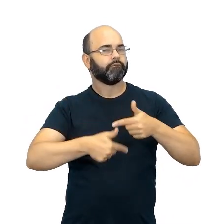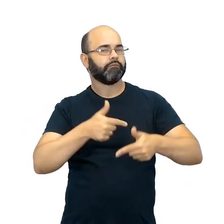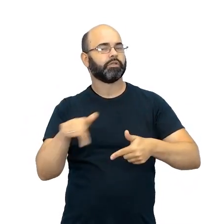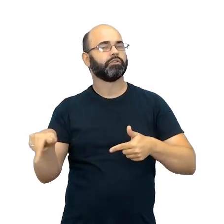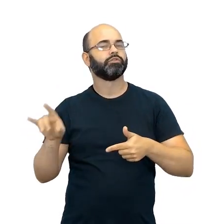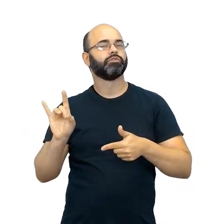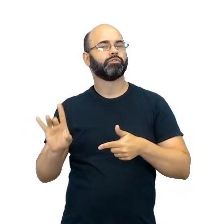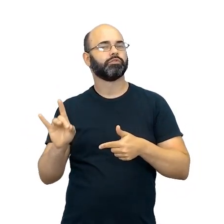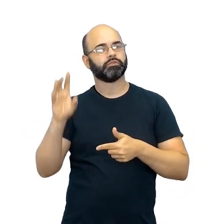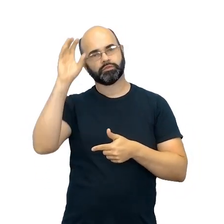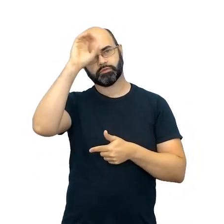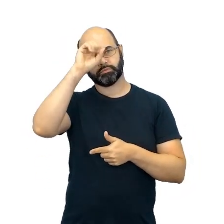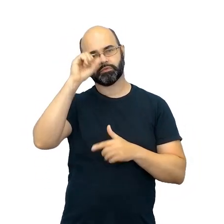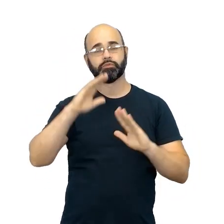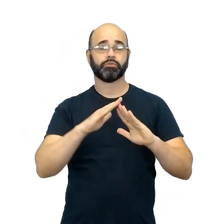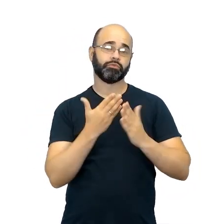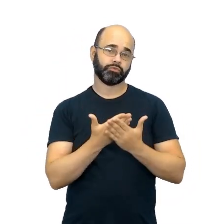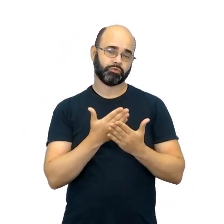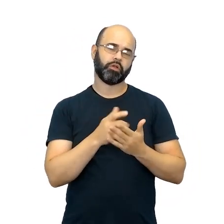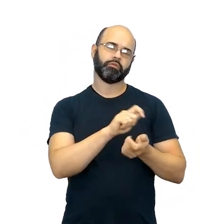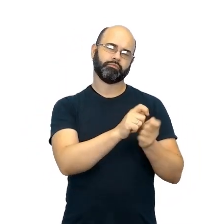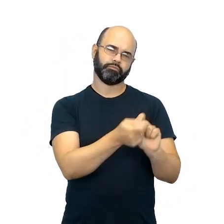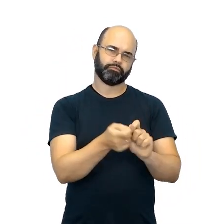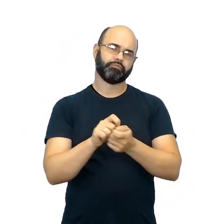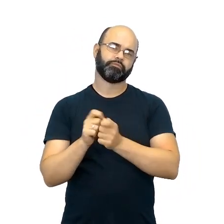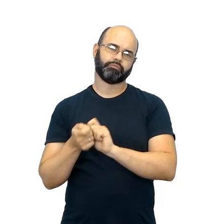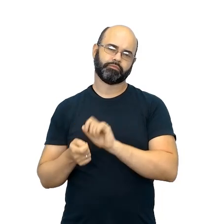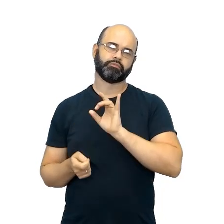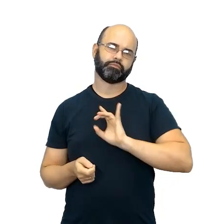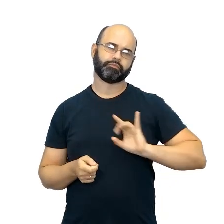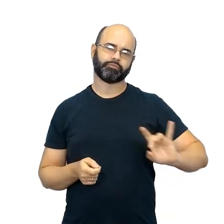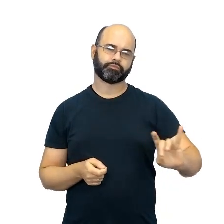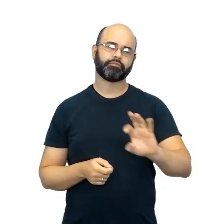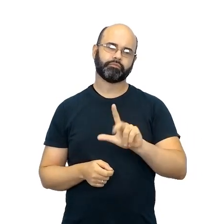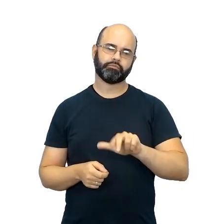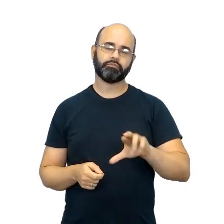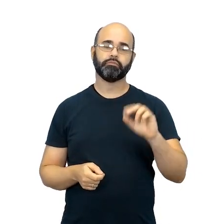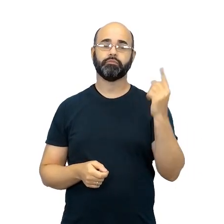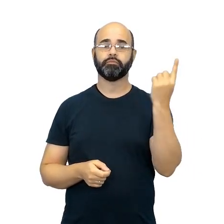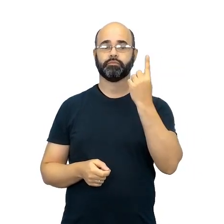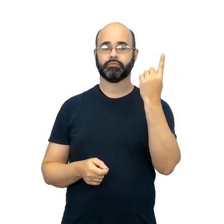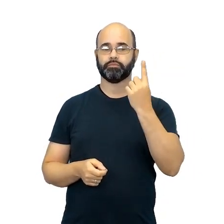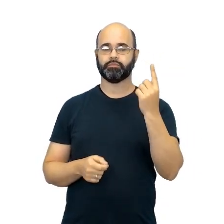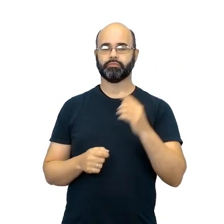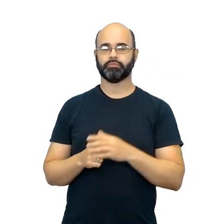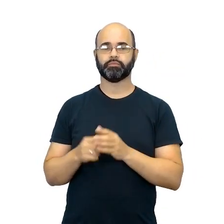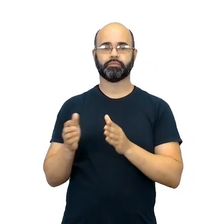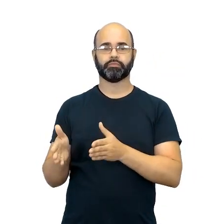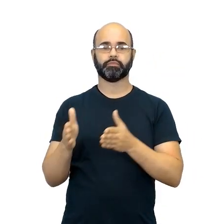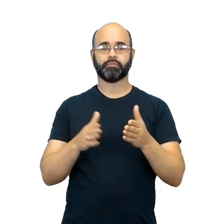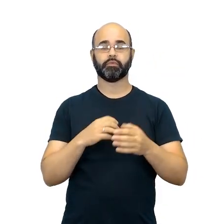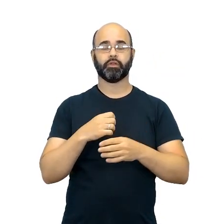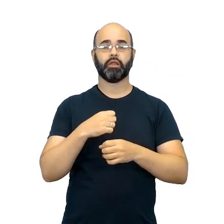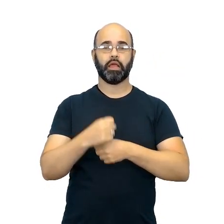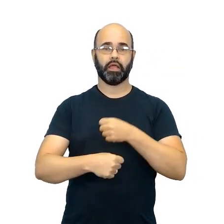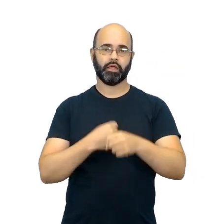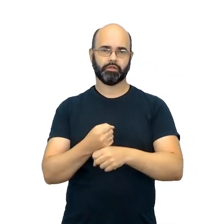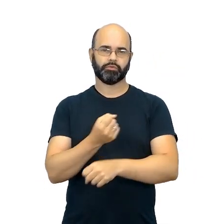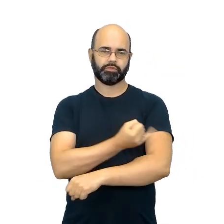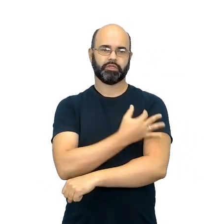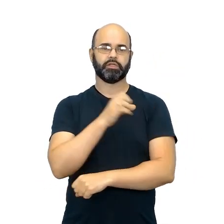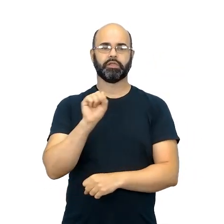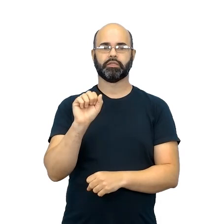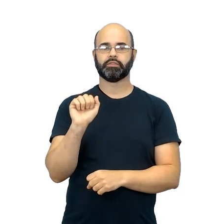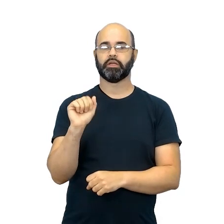ações investigativas na escola. Na primeira dupla de formação, etapa e ano sério, iremos trabalhar com a SA1